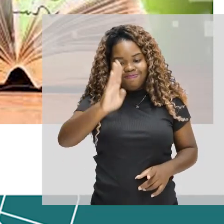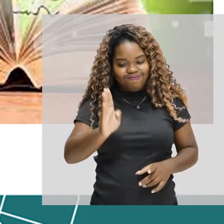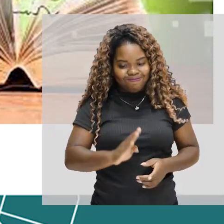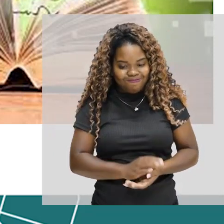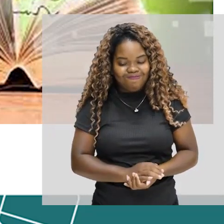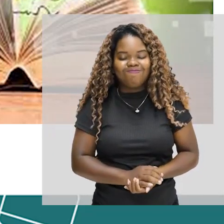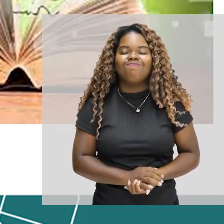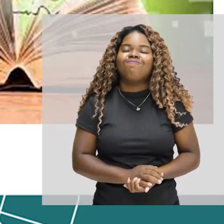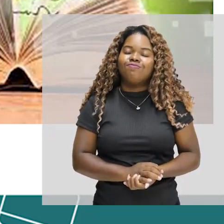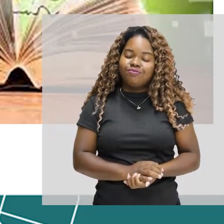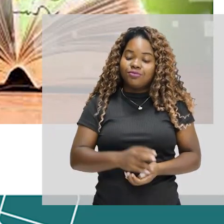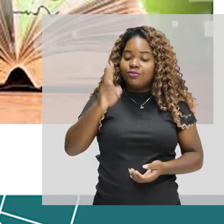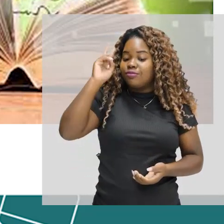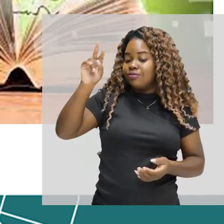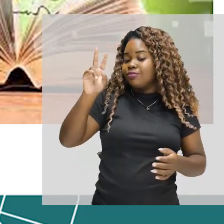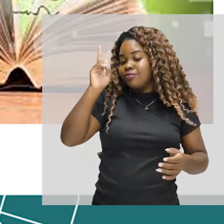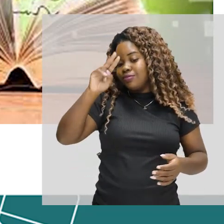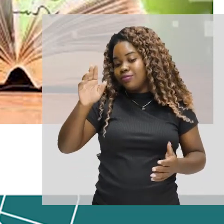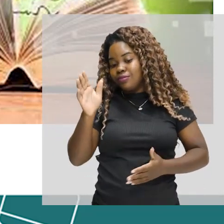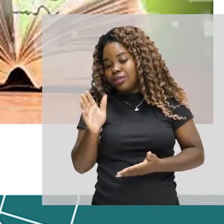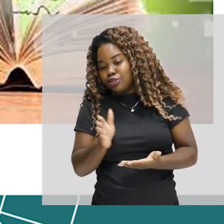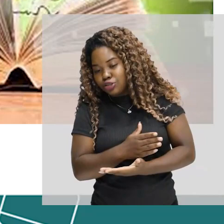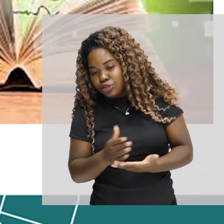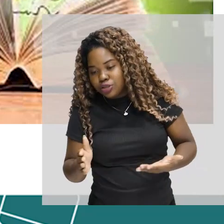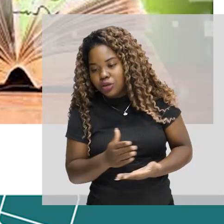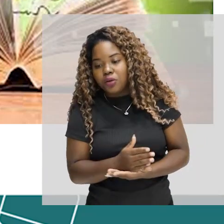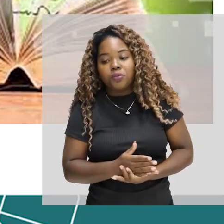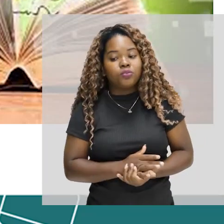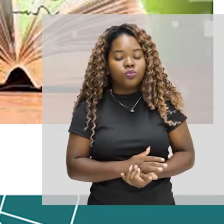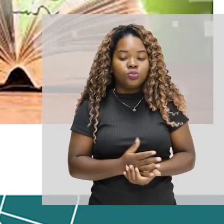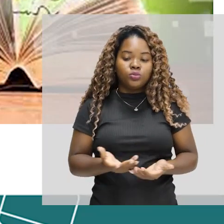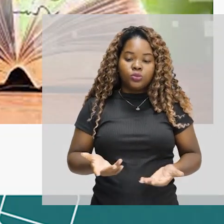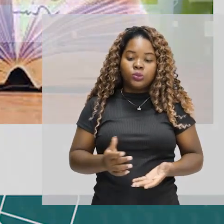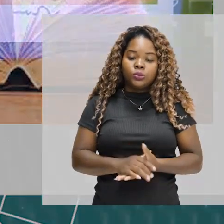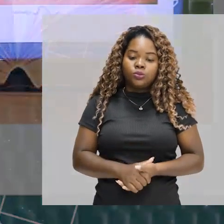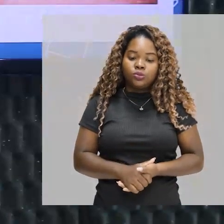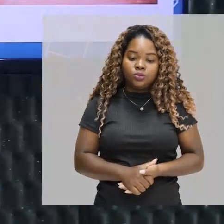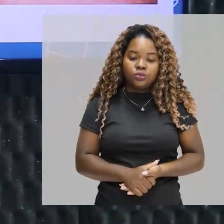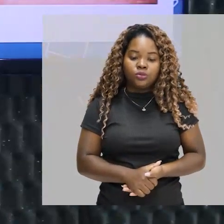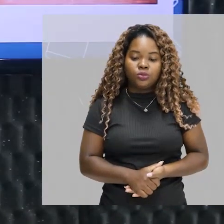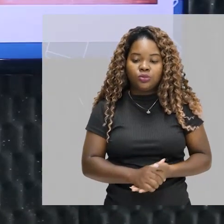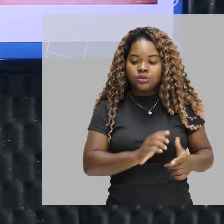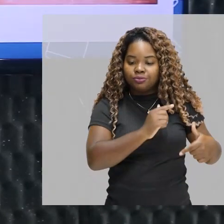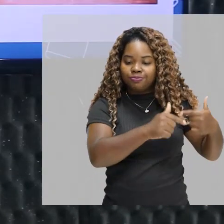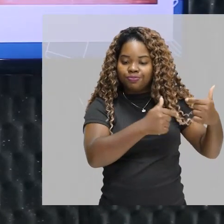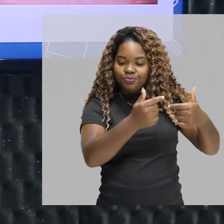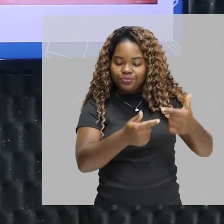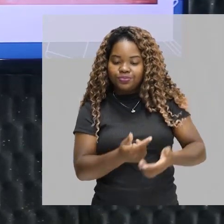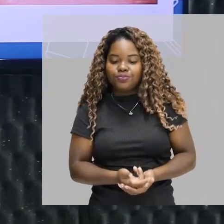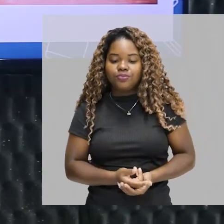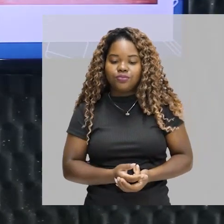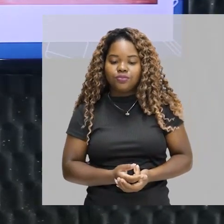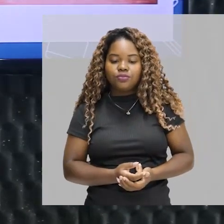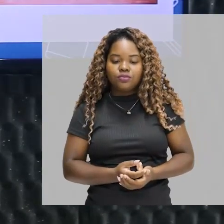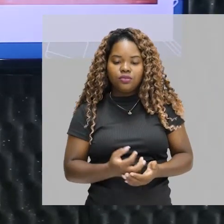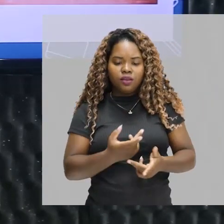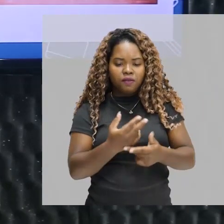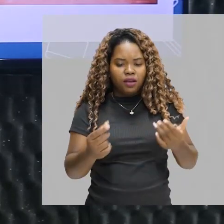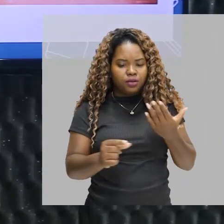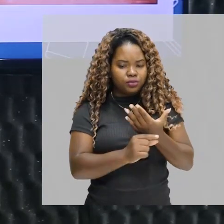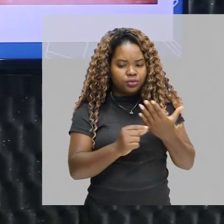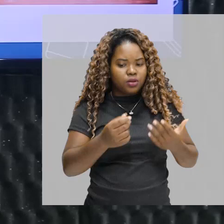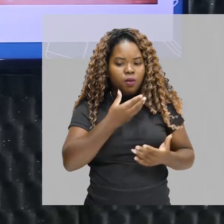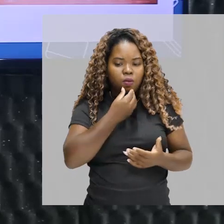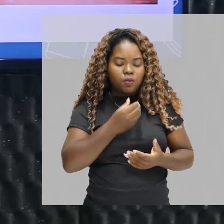aqui de alguns contos, que inclusive até nem são nossos, mas já faz parte da nossa tradição, tá? Grandes autores